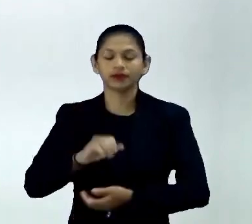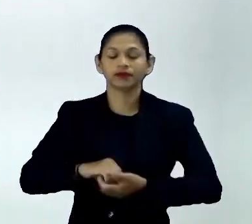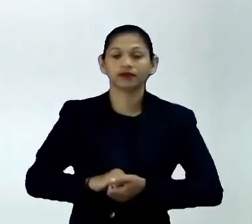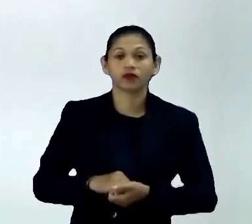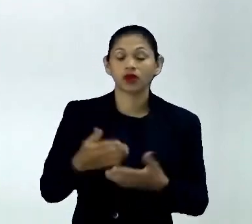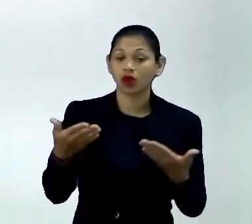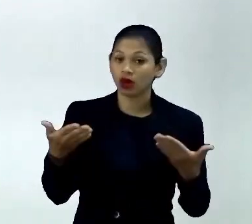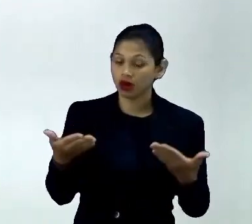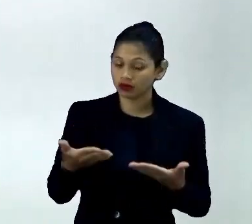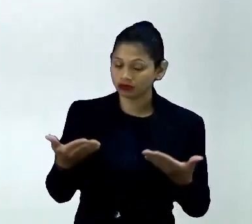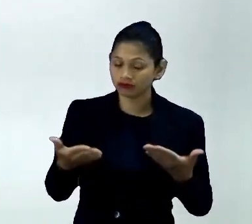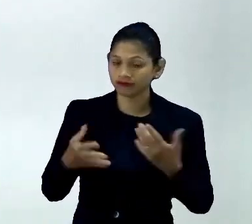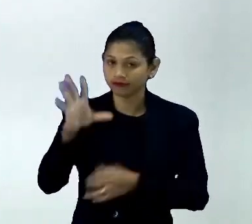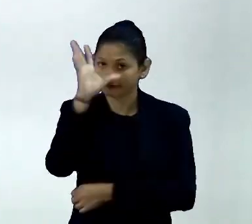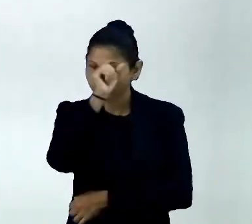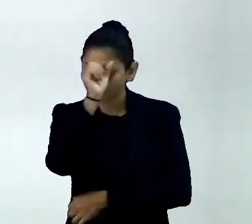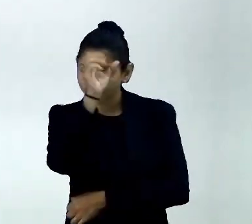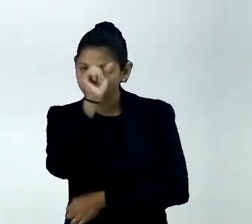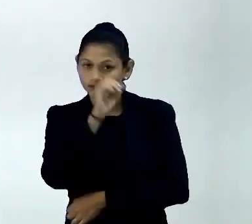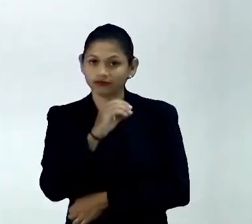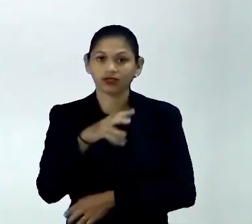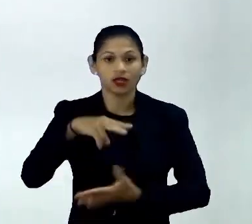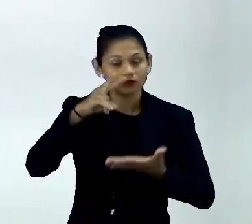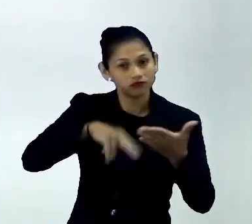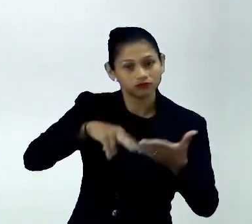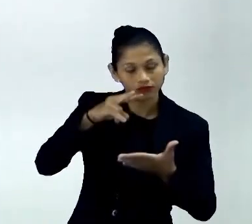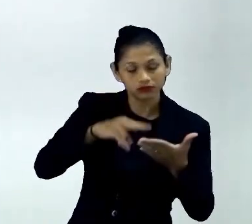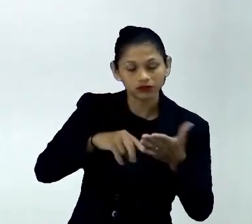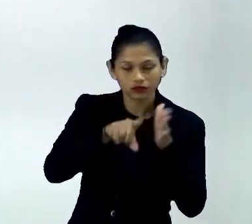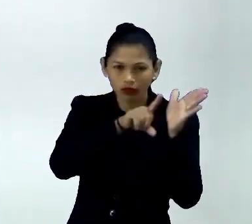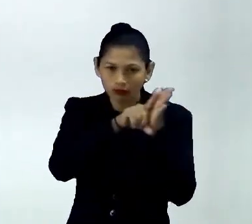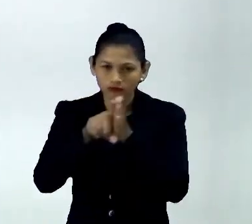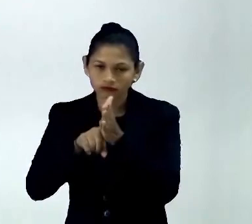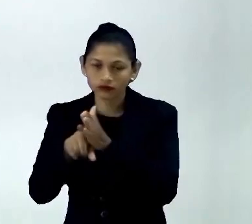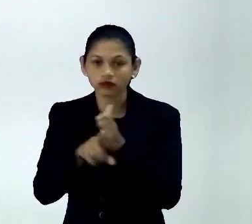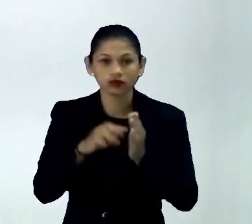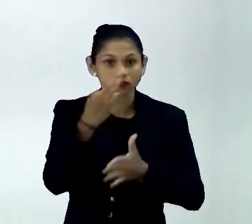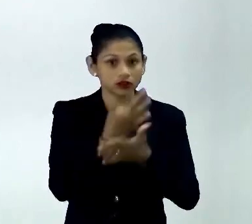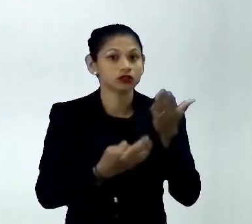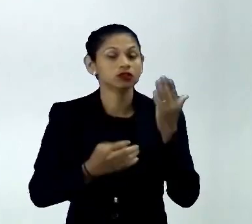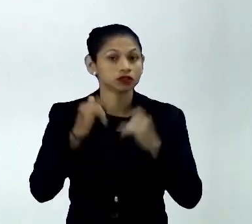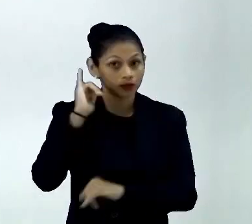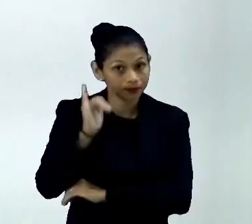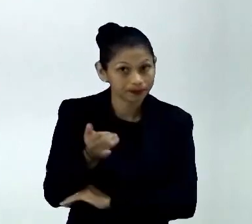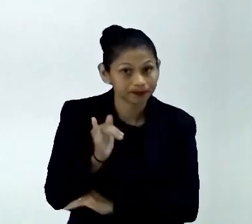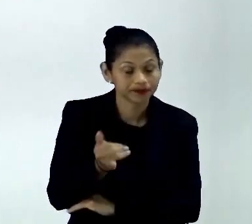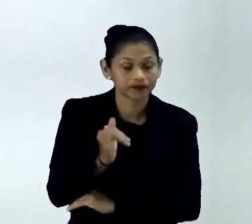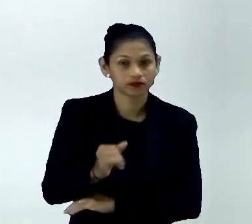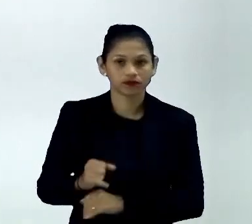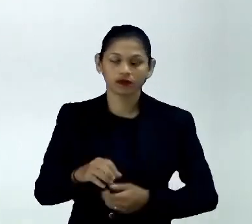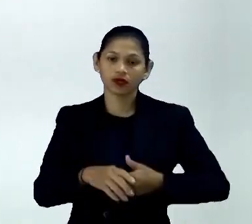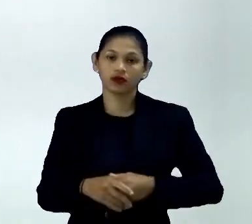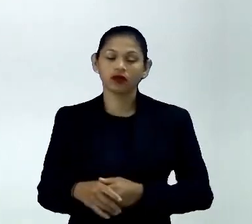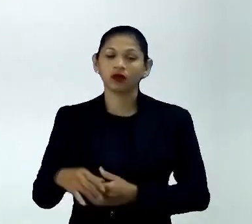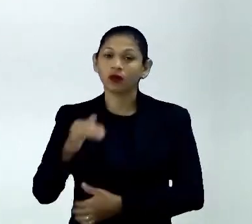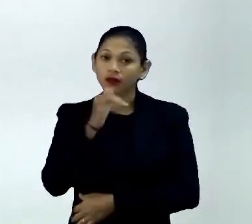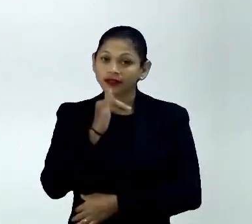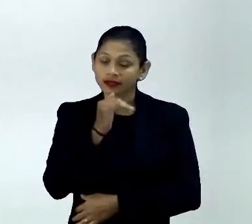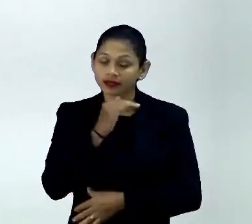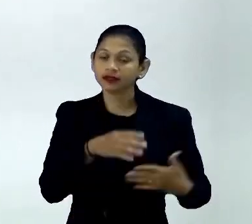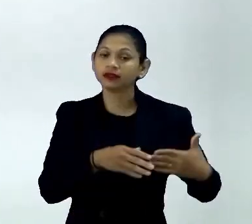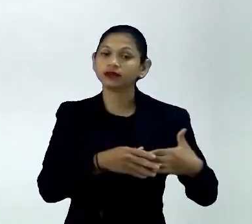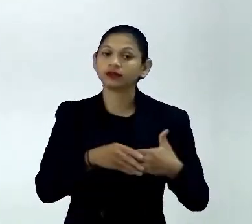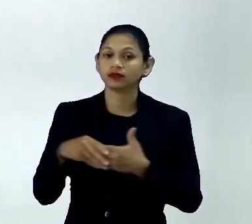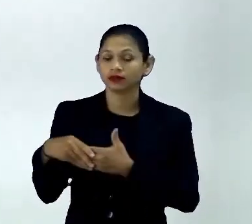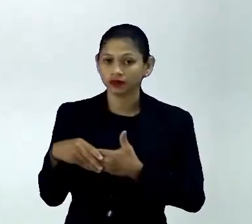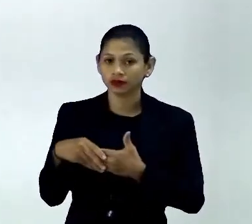textos narrativos. E o exemplo, é claro, tem vários textos narrativos, mas o exemplo que eu trouxe para vocês é um texto muito